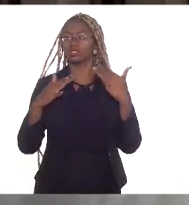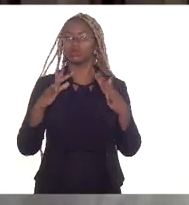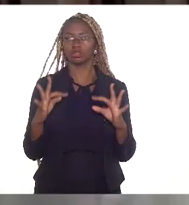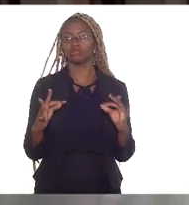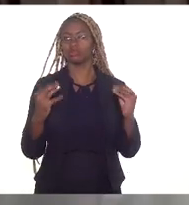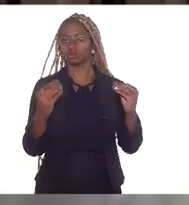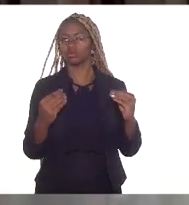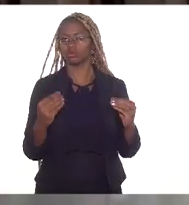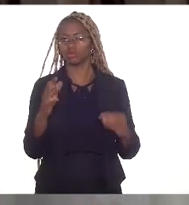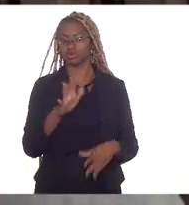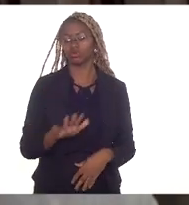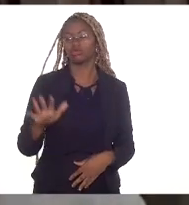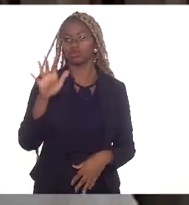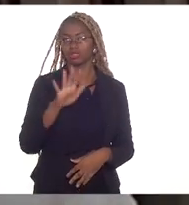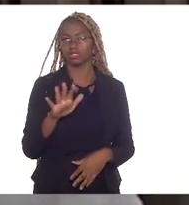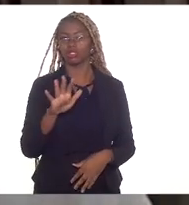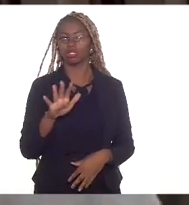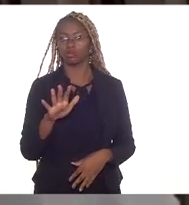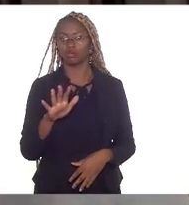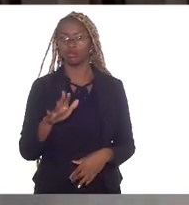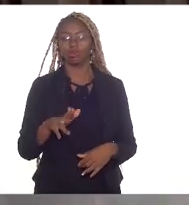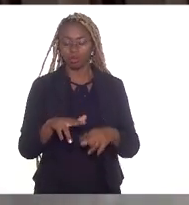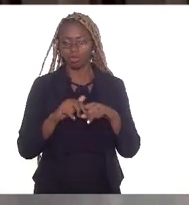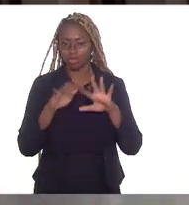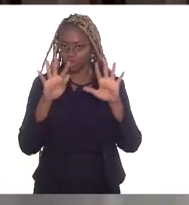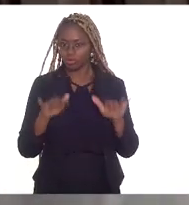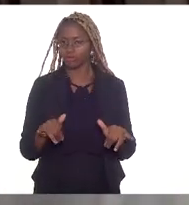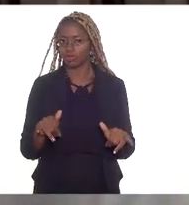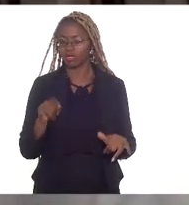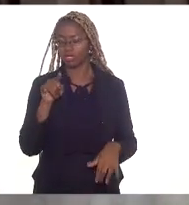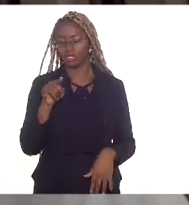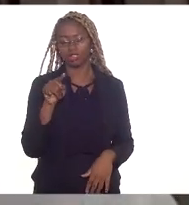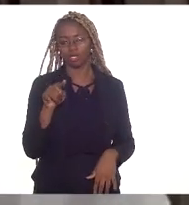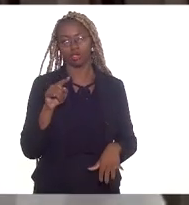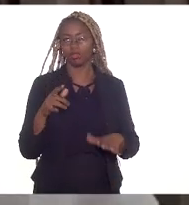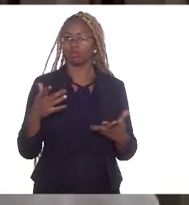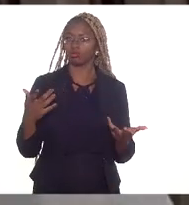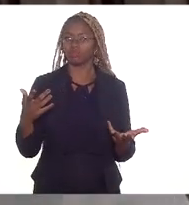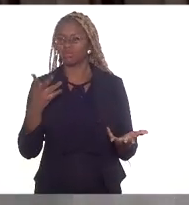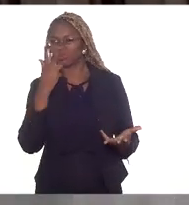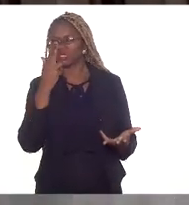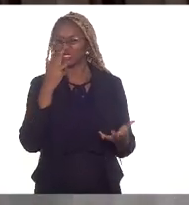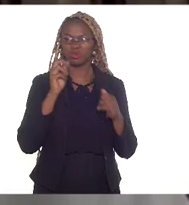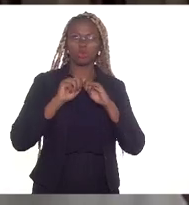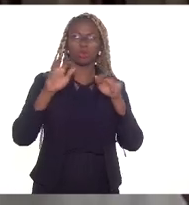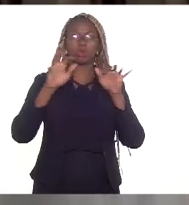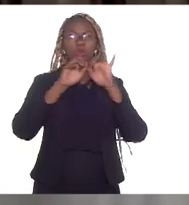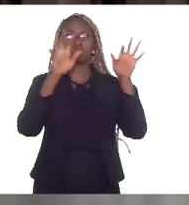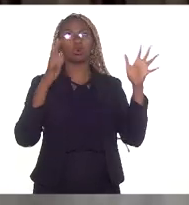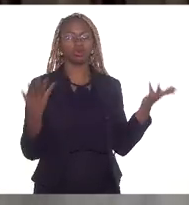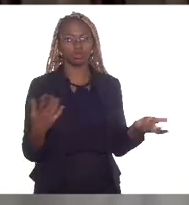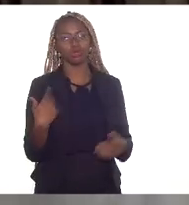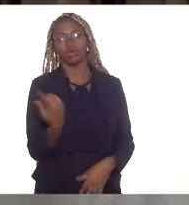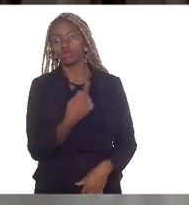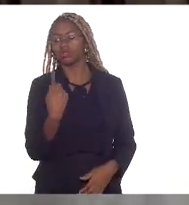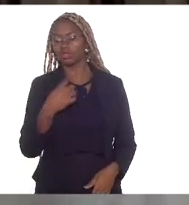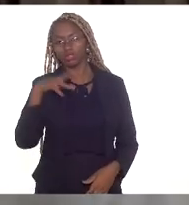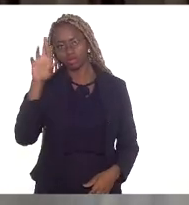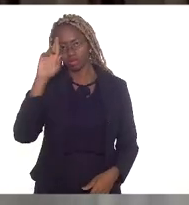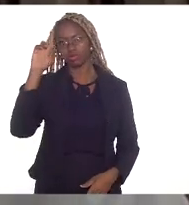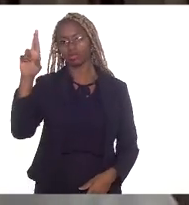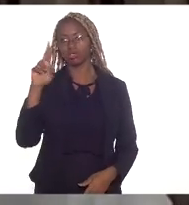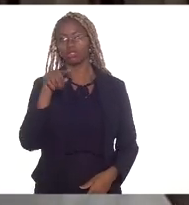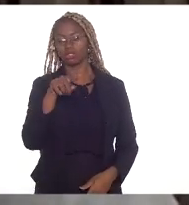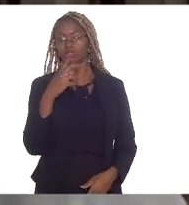quê? Ao final, foi muito ventilado, e o deputado Márcio Pacheco, nosso líder,